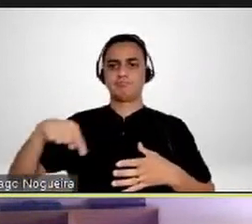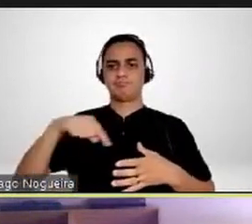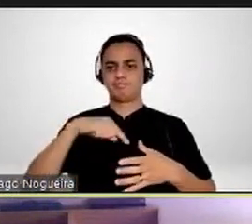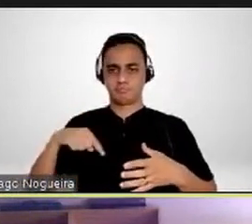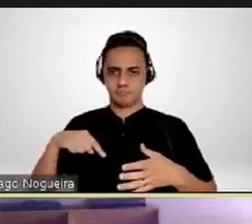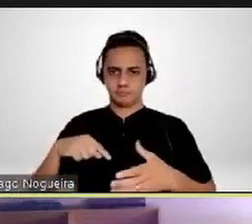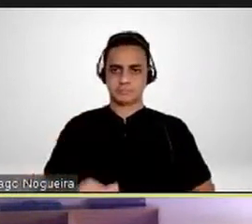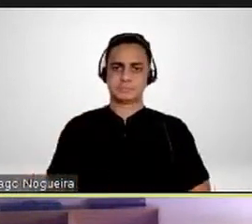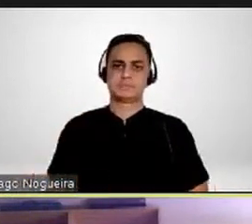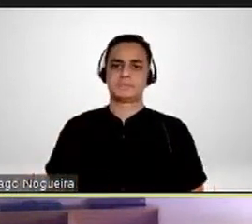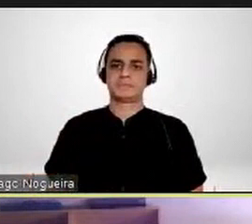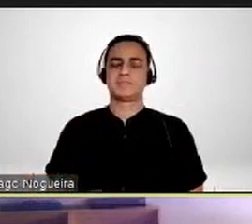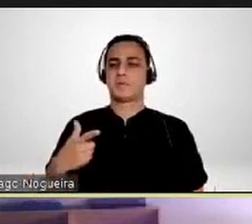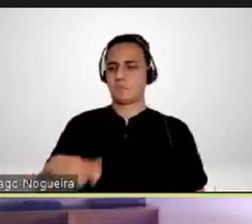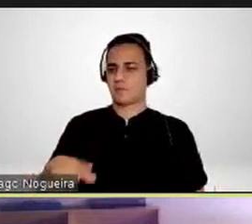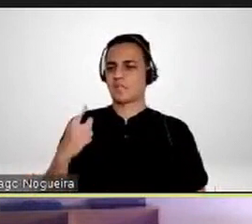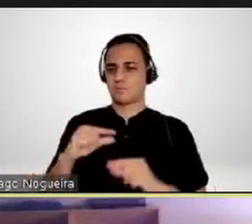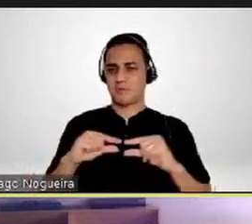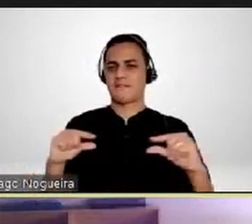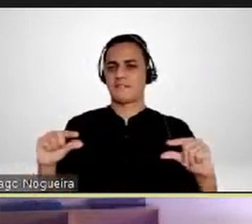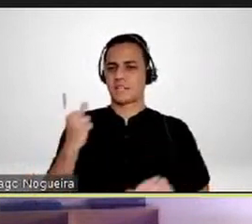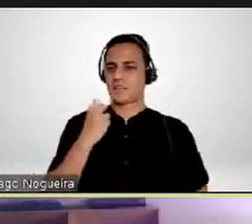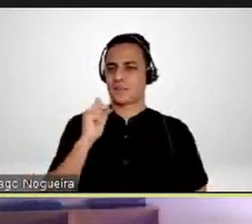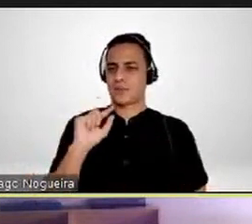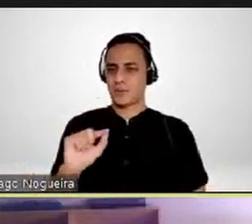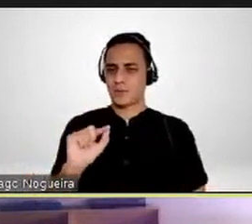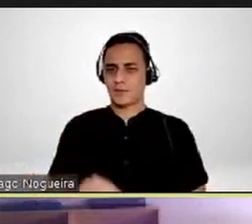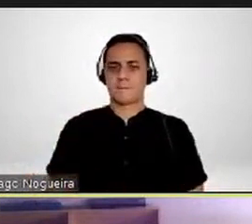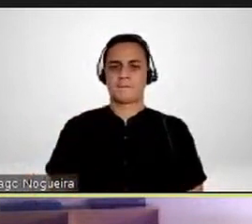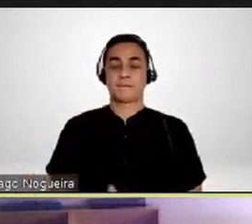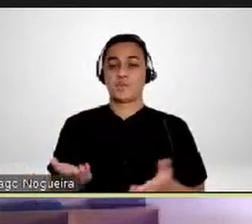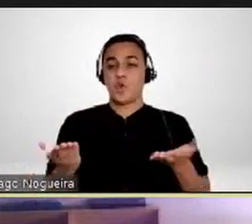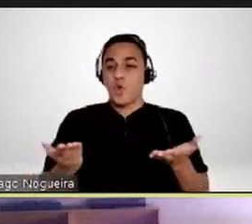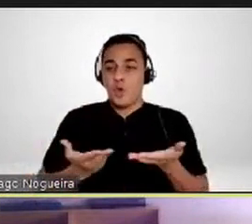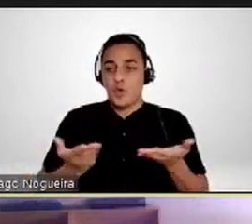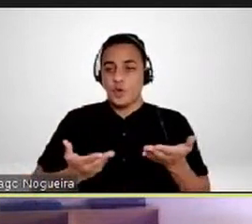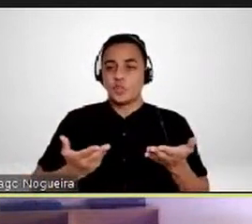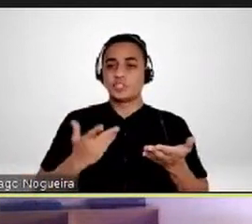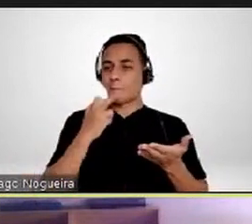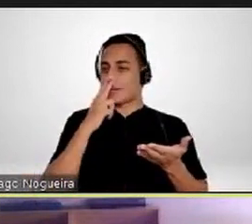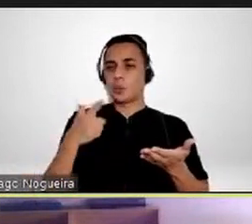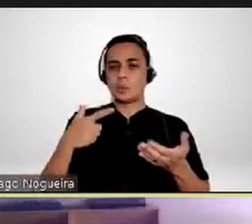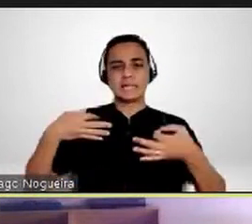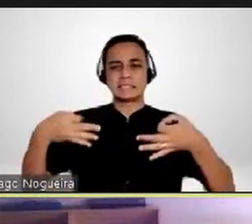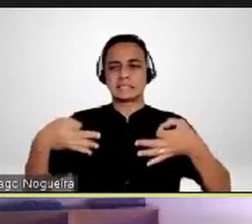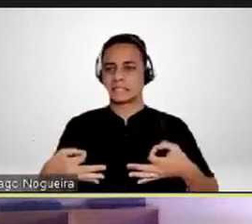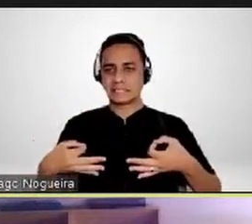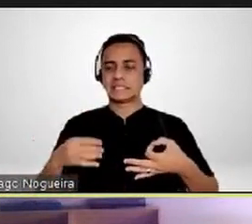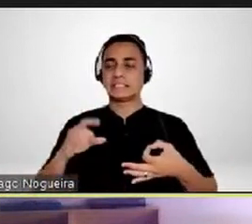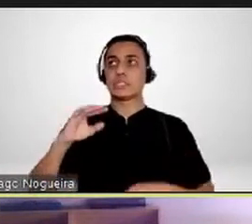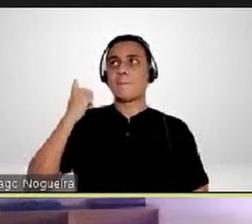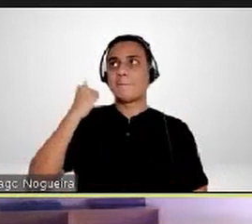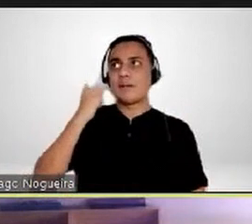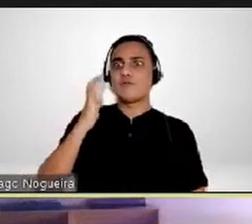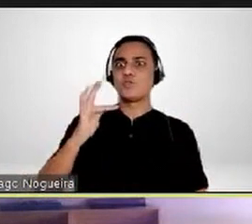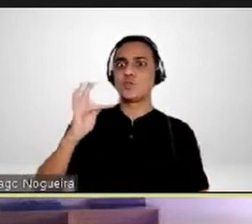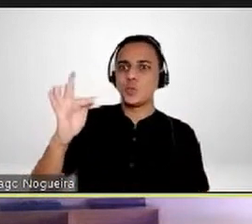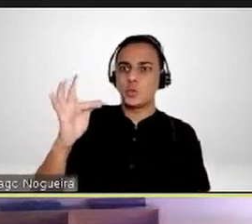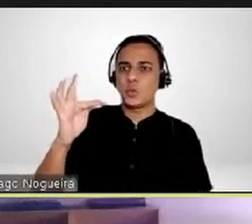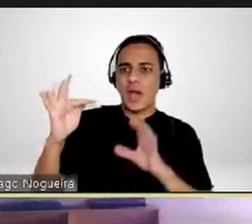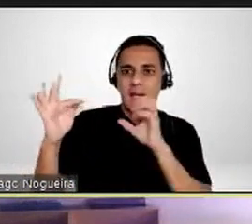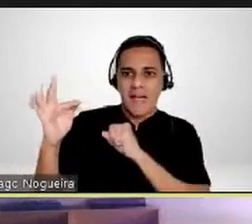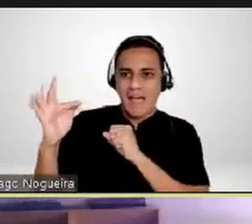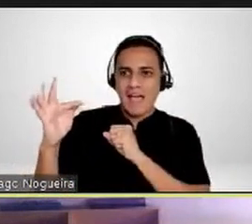mais uma frase que eu vou ler: o presente entrega as suas incertezas e voltado apenas para o futuro imediato seria uma